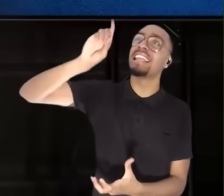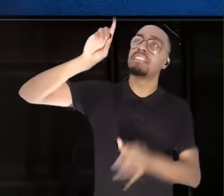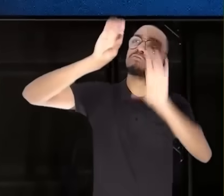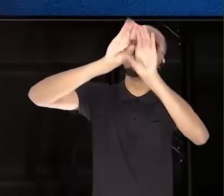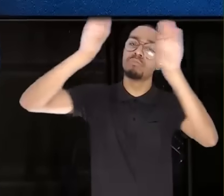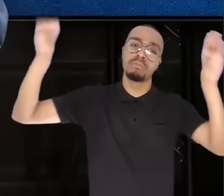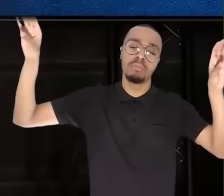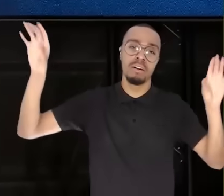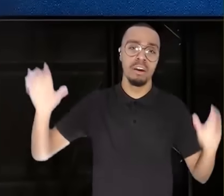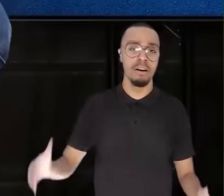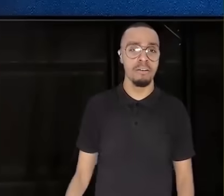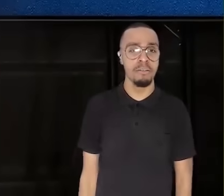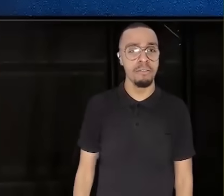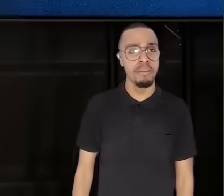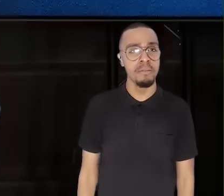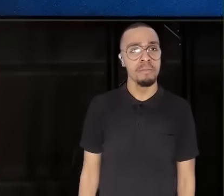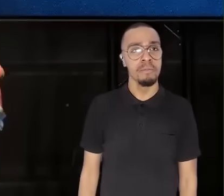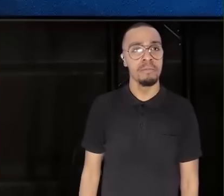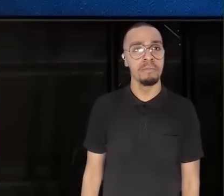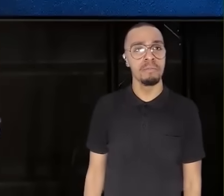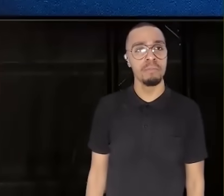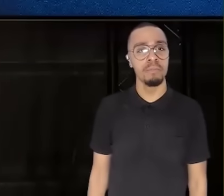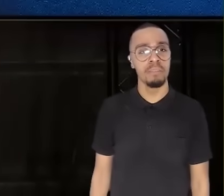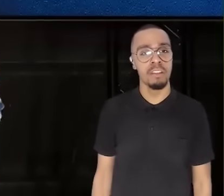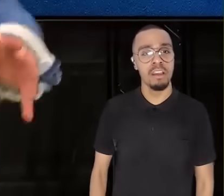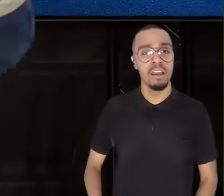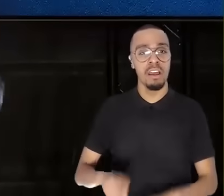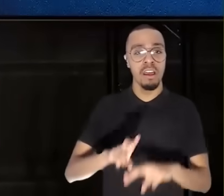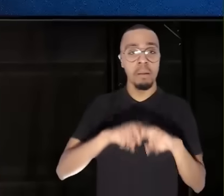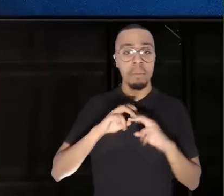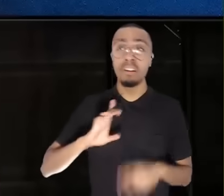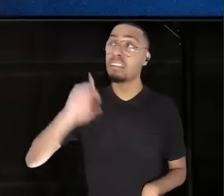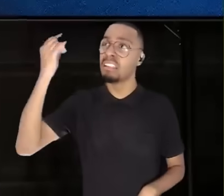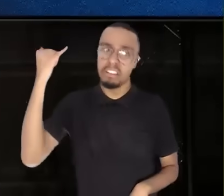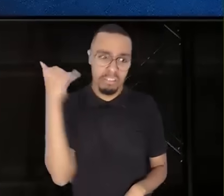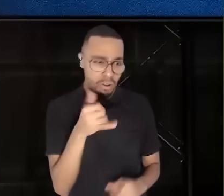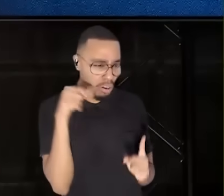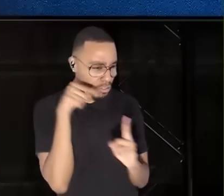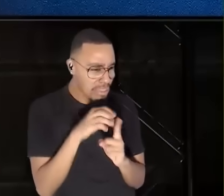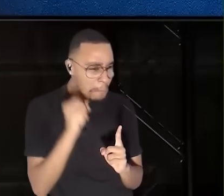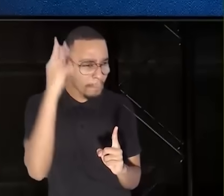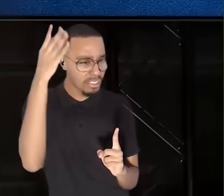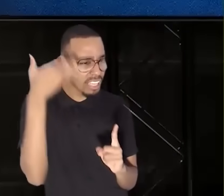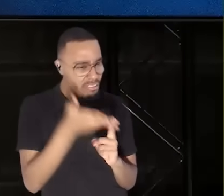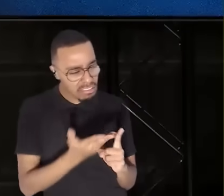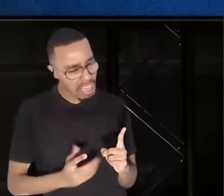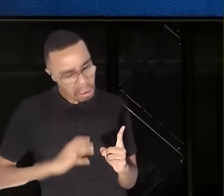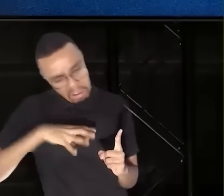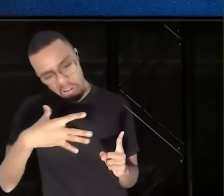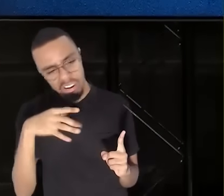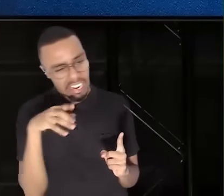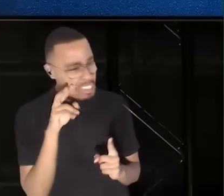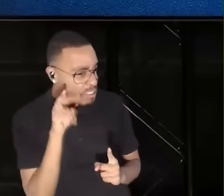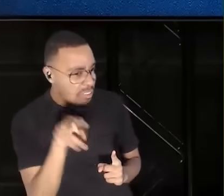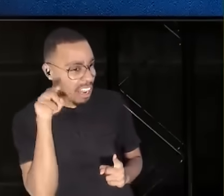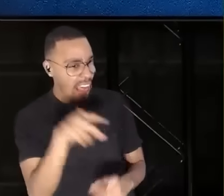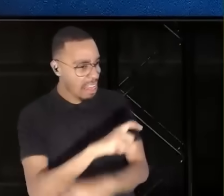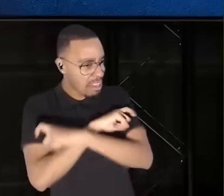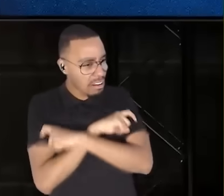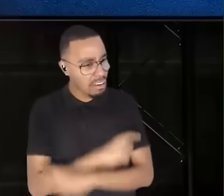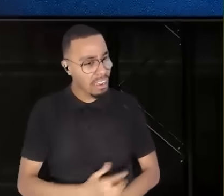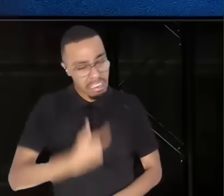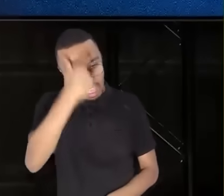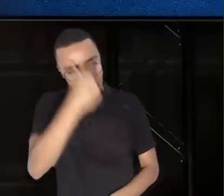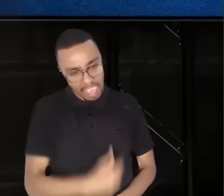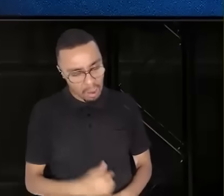céu. Quando ele diz para Moisés: Moisés, tenha coragem de olhar para Faraó e dizer que o Eu Sou